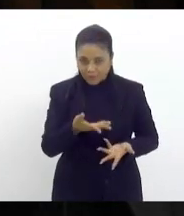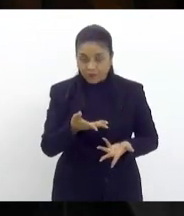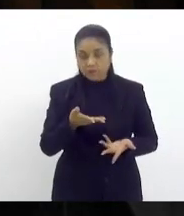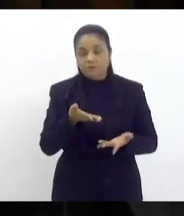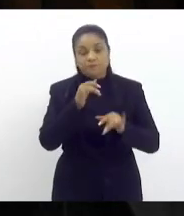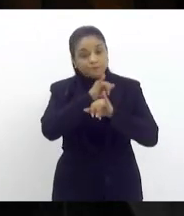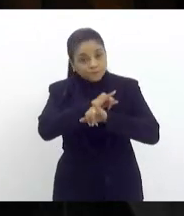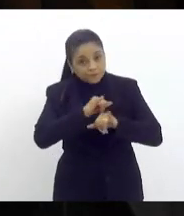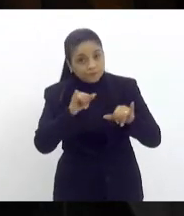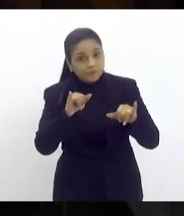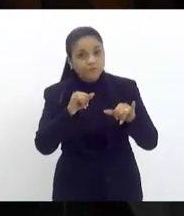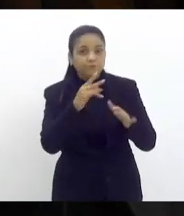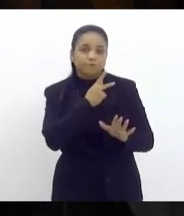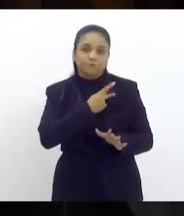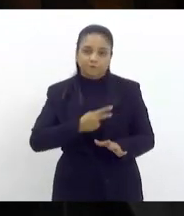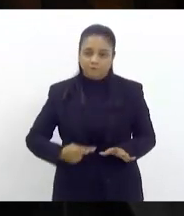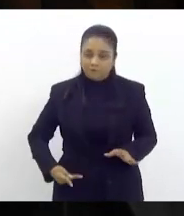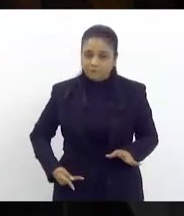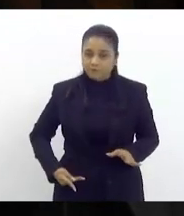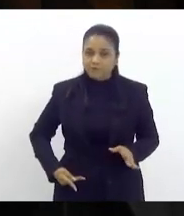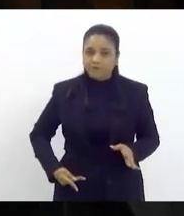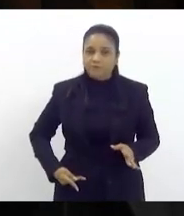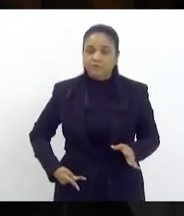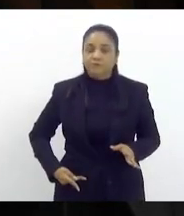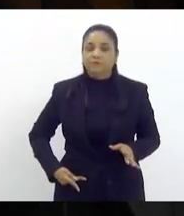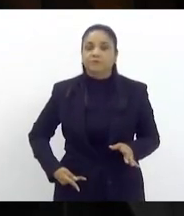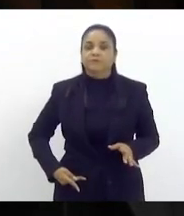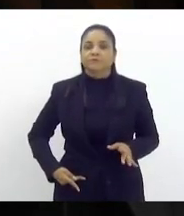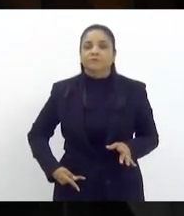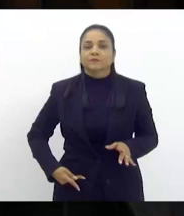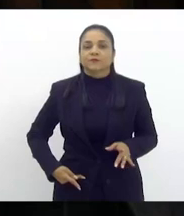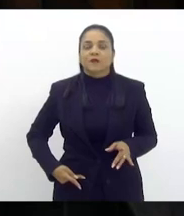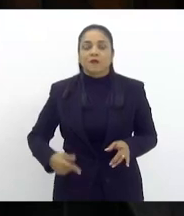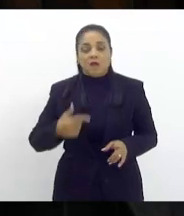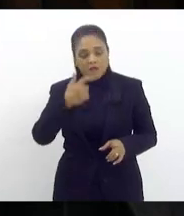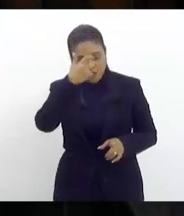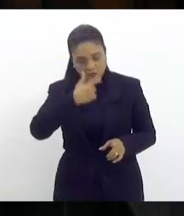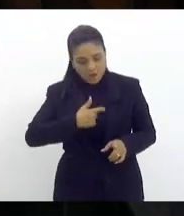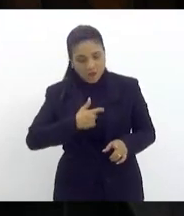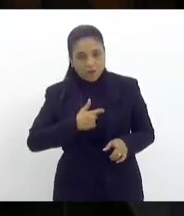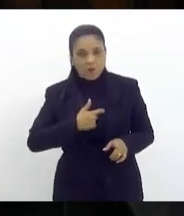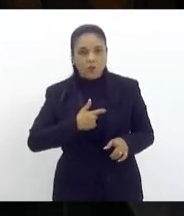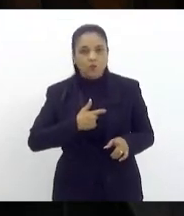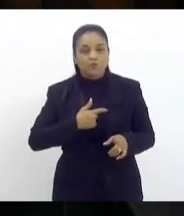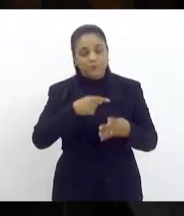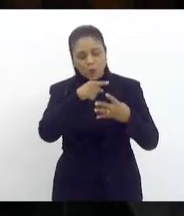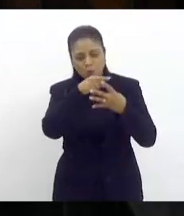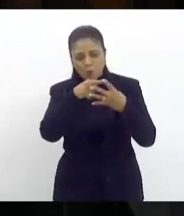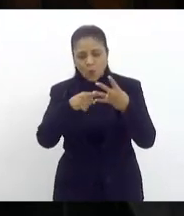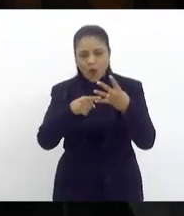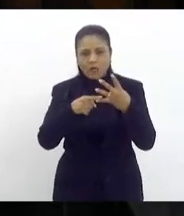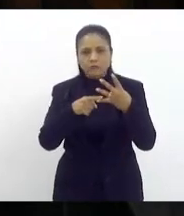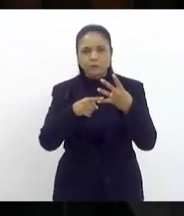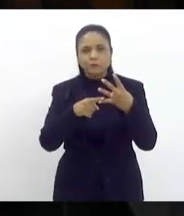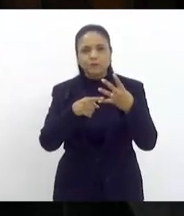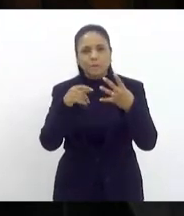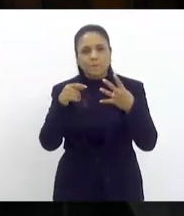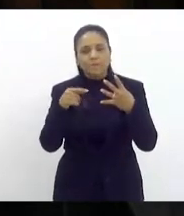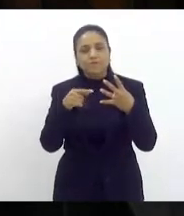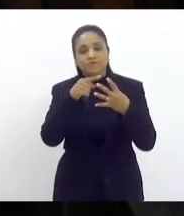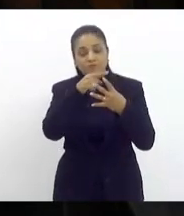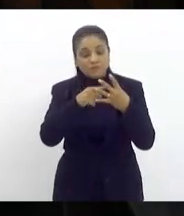presidente, eu tenho também quatro destaques. Mas, queria lembrar